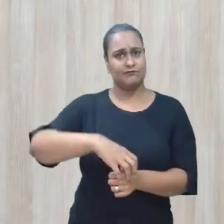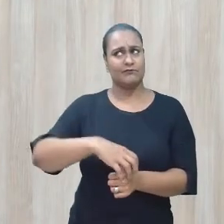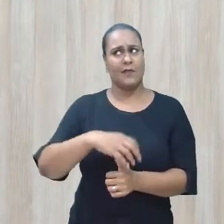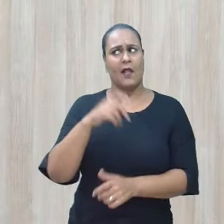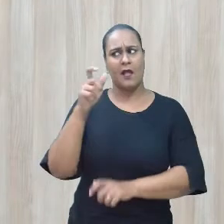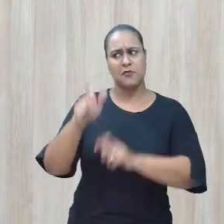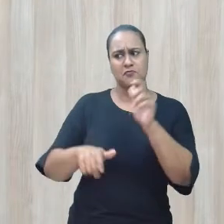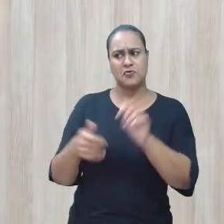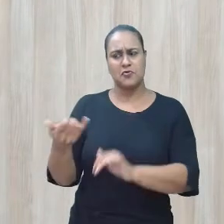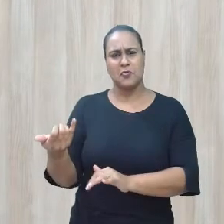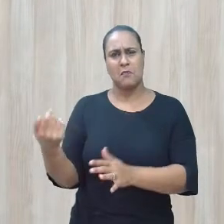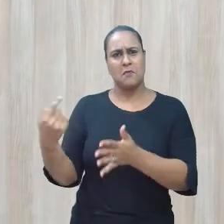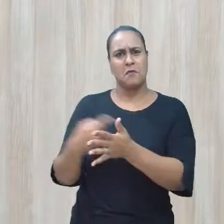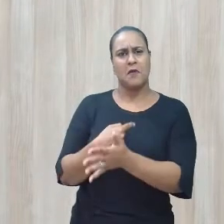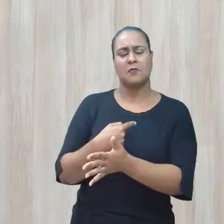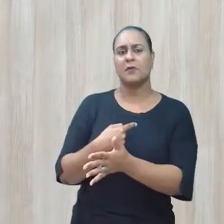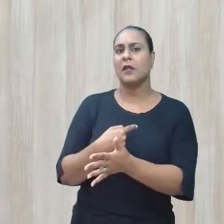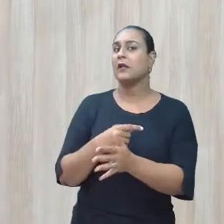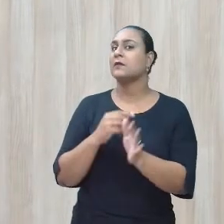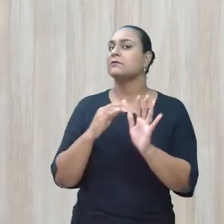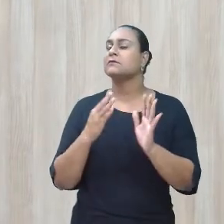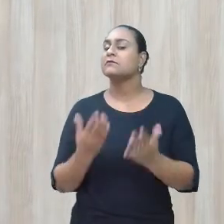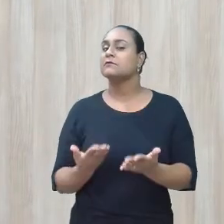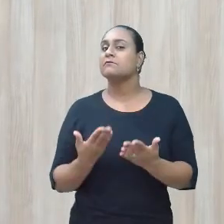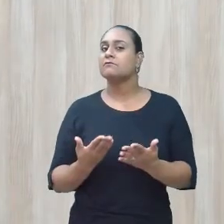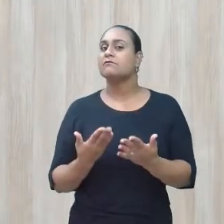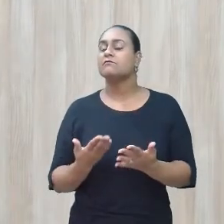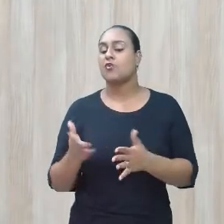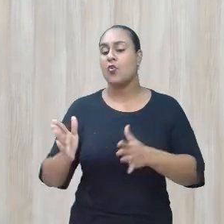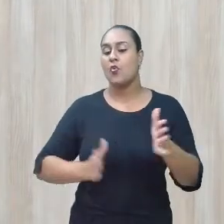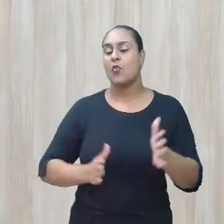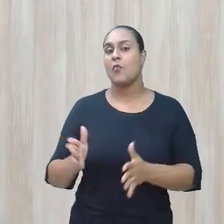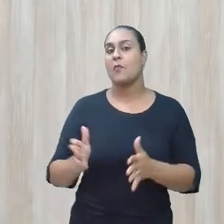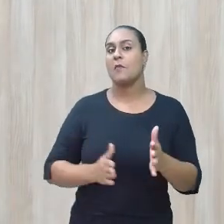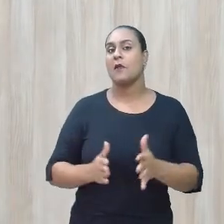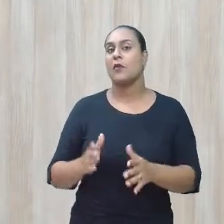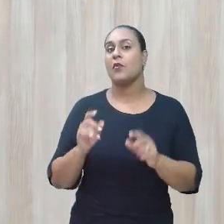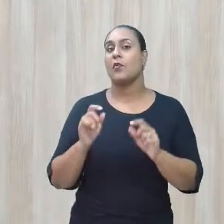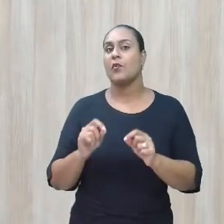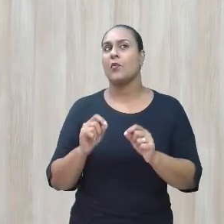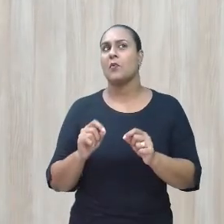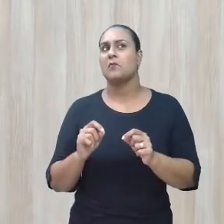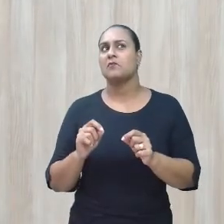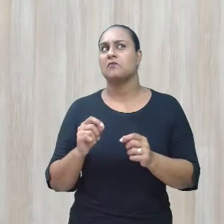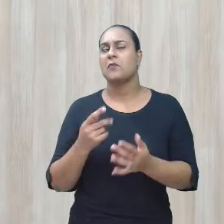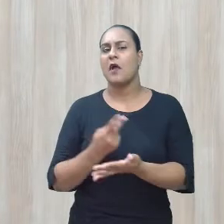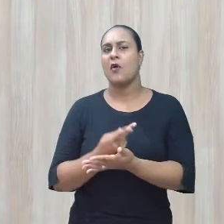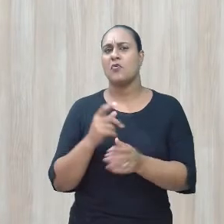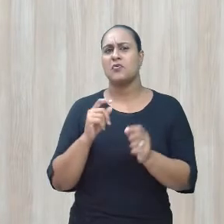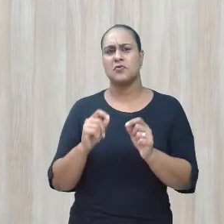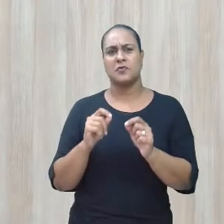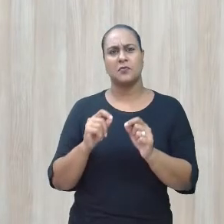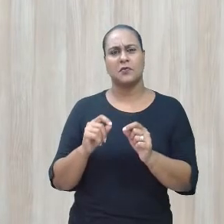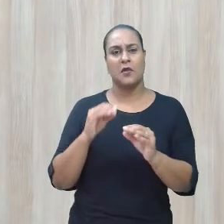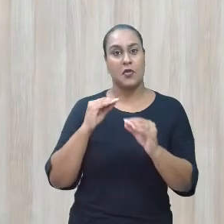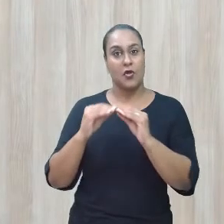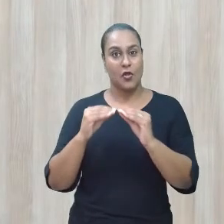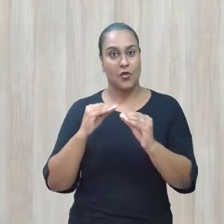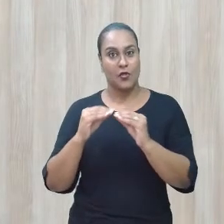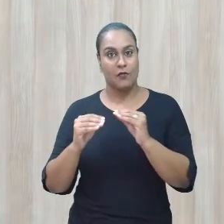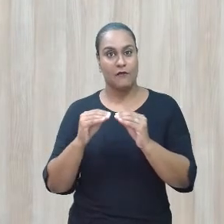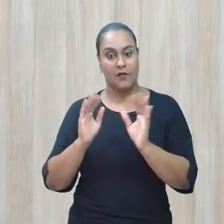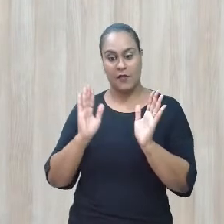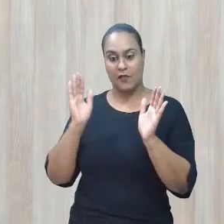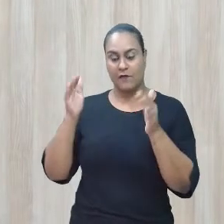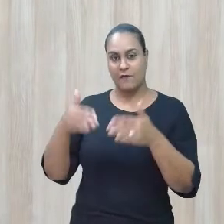na rua aí sobre o período em que está ocorrendo aí uma novela, né? Que está focando aí na